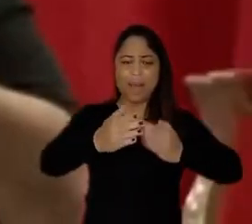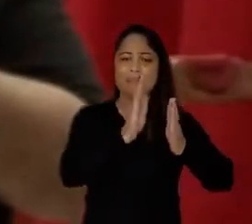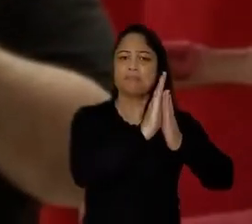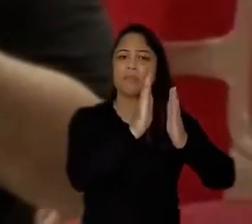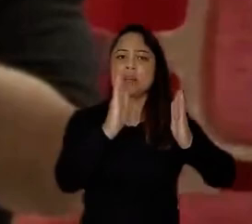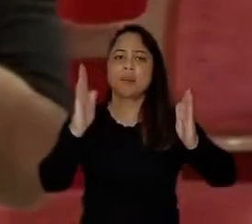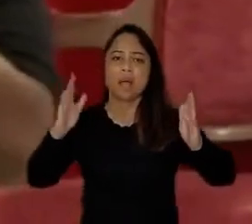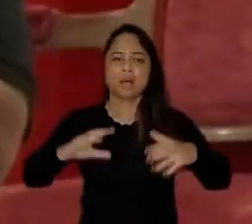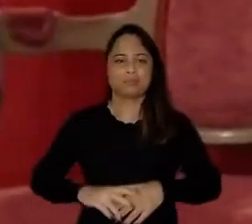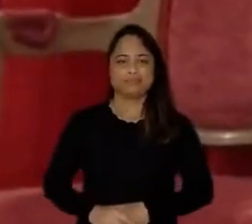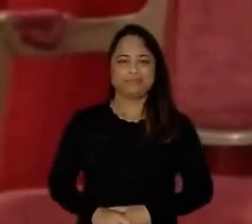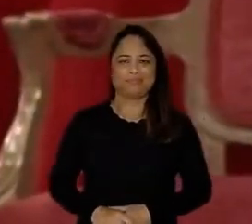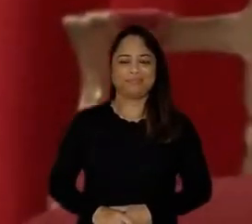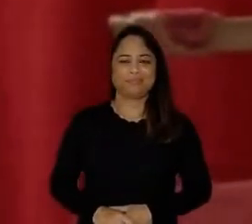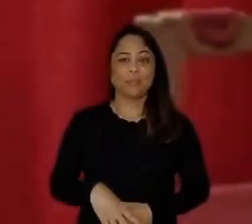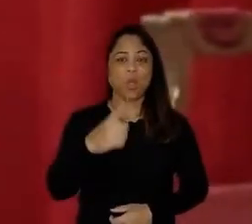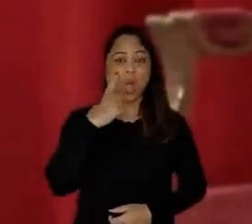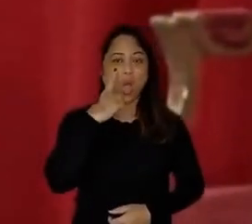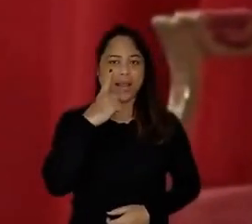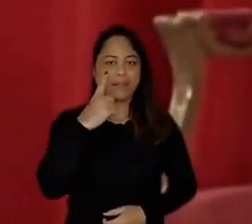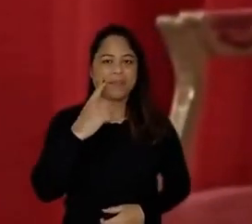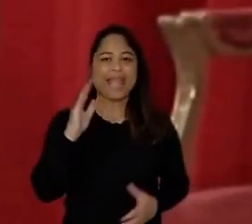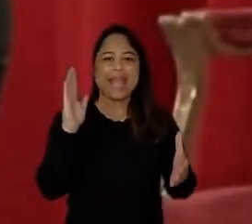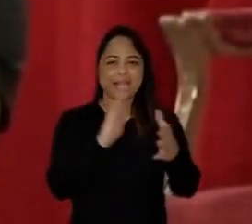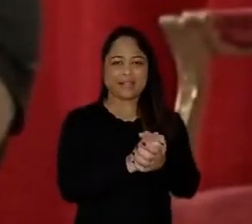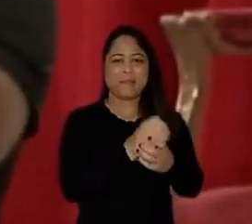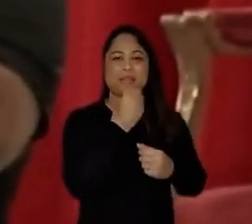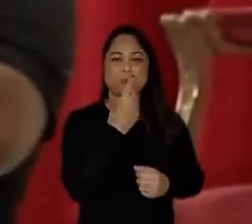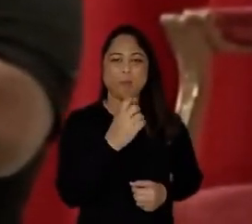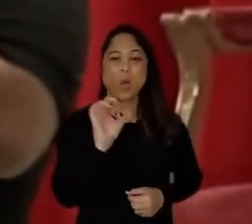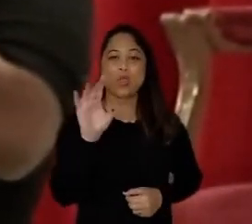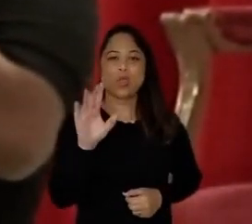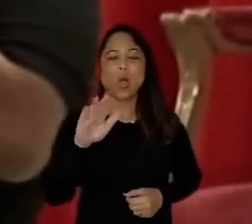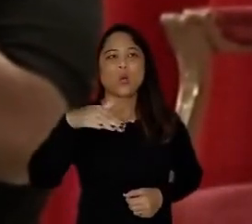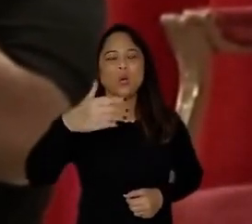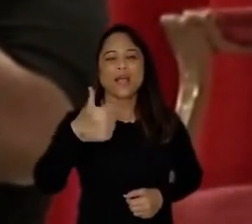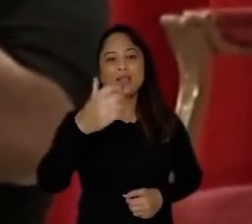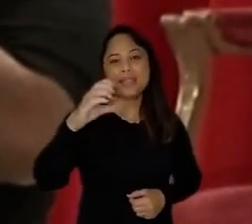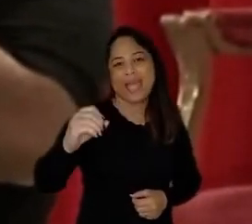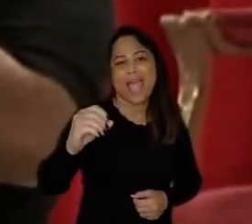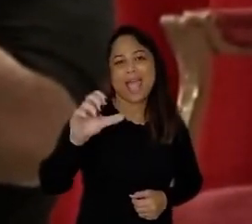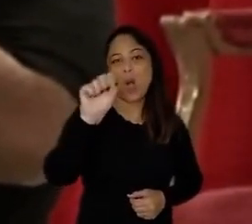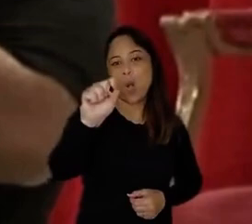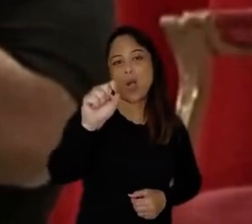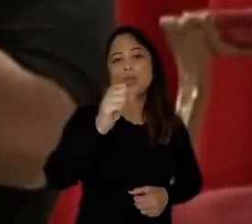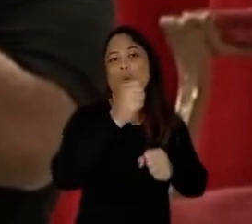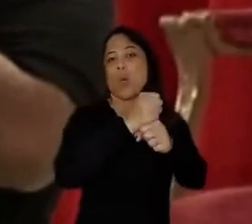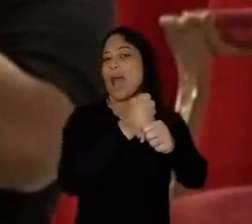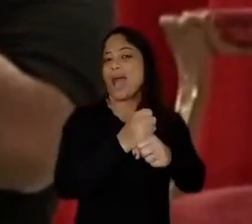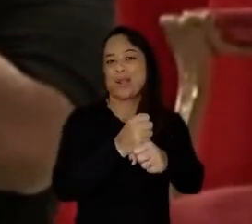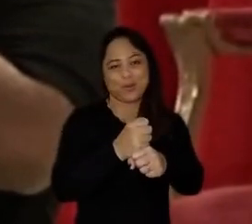Olha a notícia maravilhosa que eu vou te dar: casamento fica bom lá pelos 8, 10 anos.